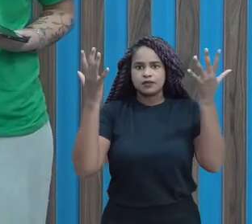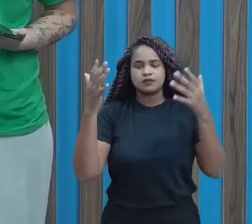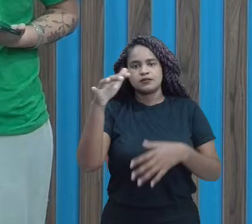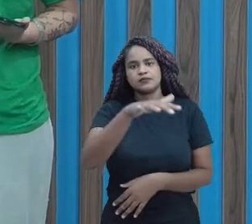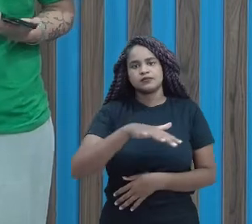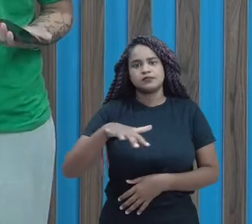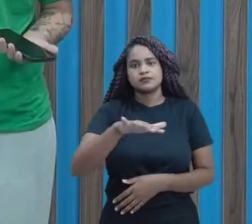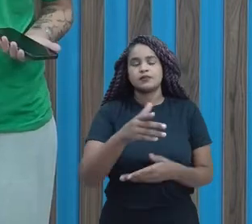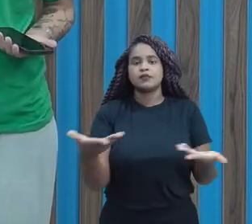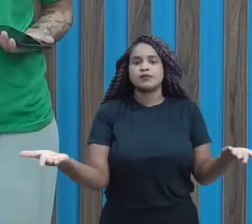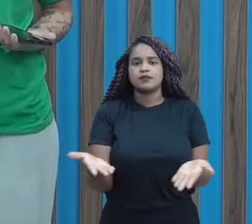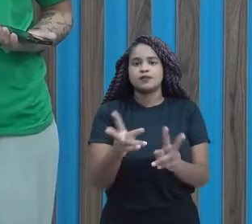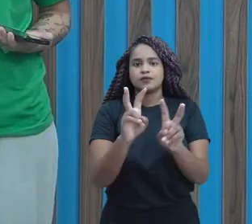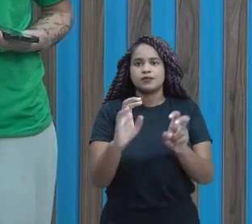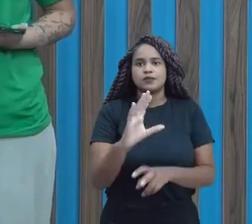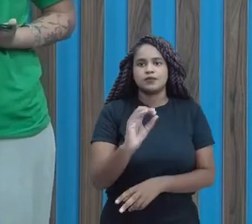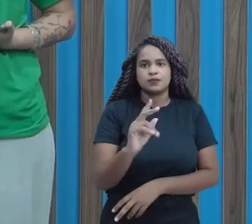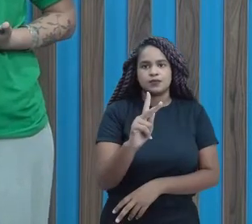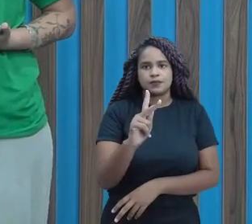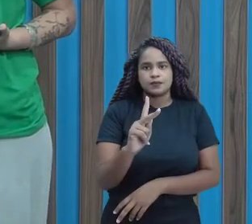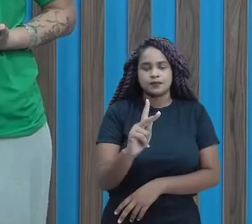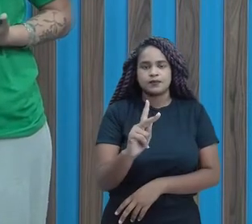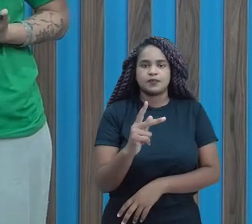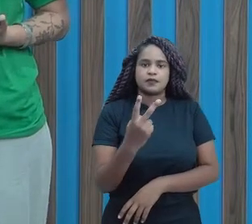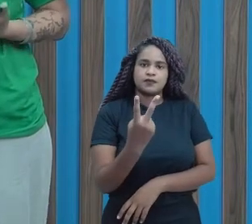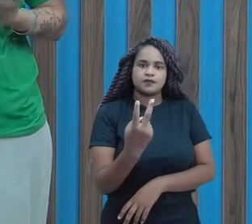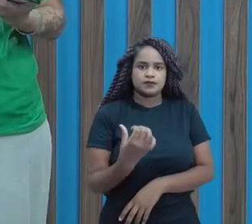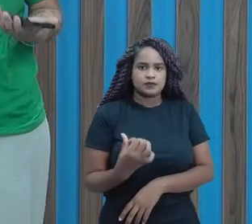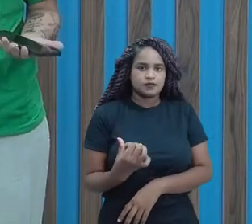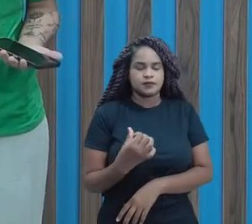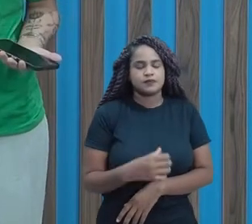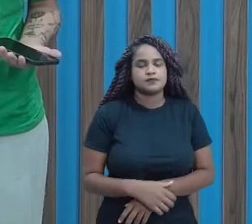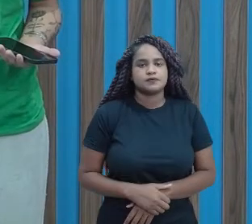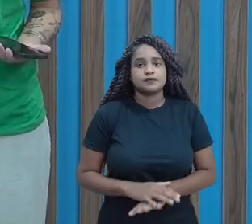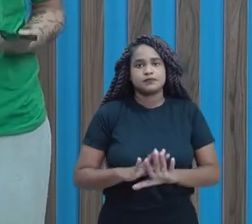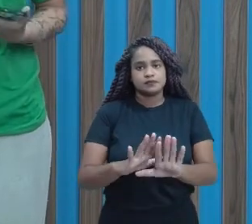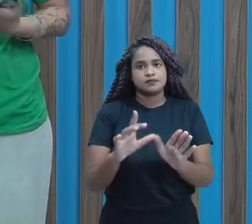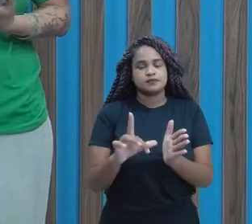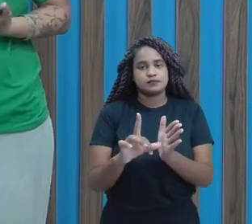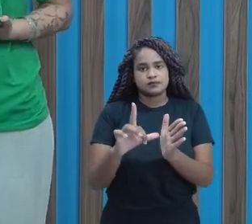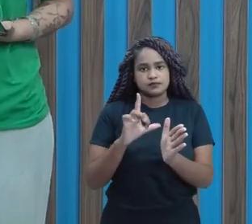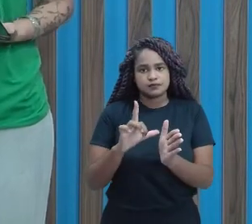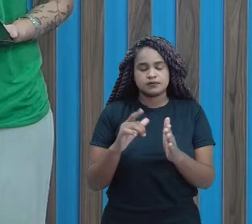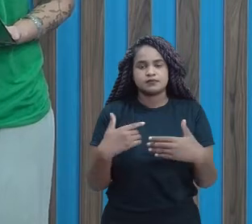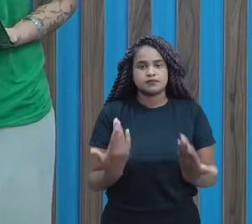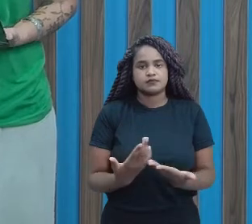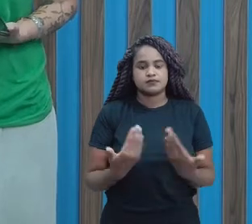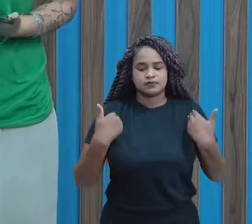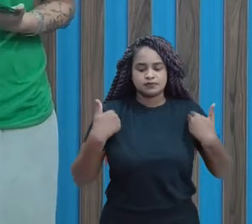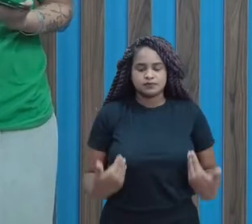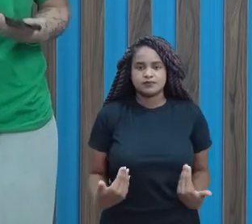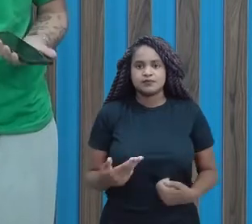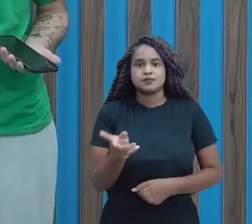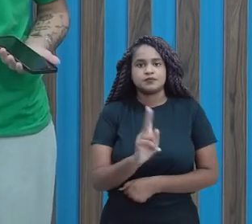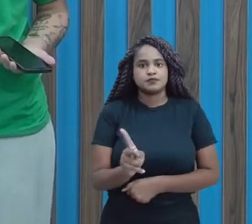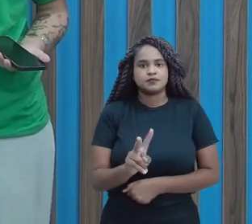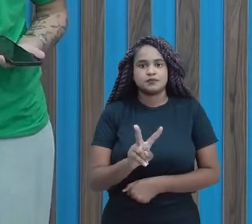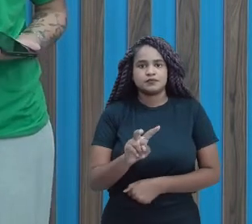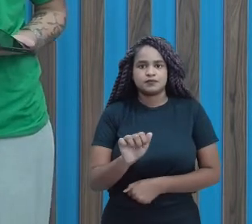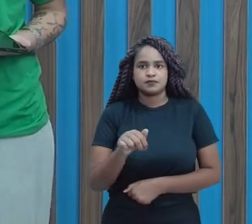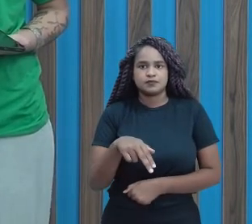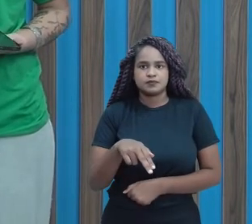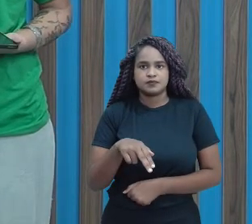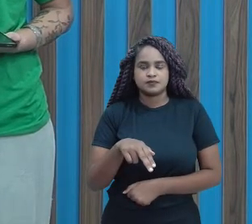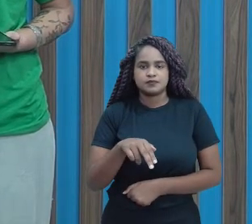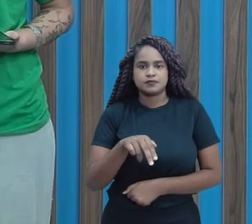aula é sobre a COP26. Certo? Mas, antes de tudo, né, eu sou professora Vanessa, da Escola Municipal